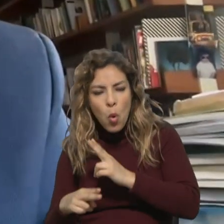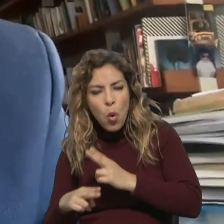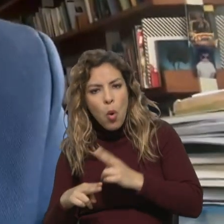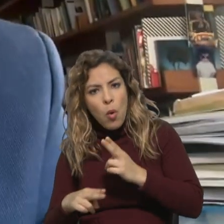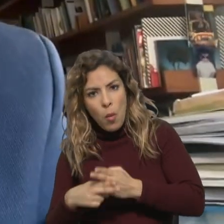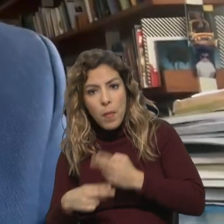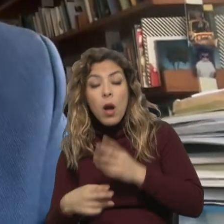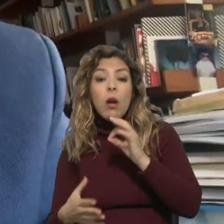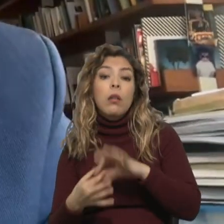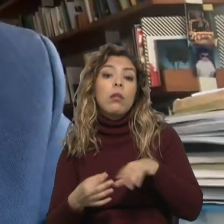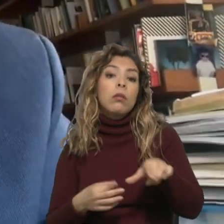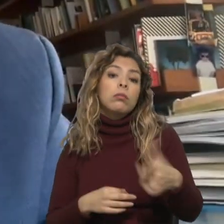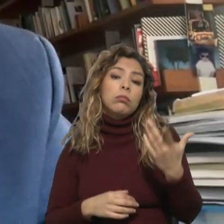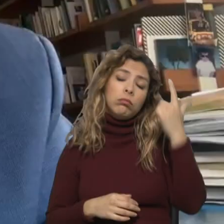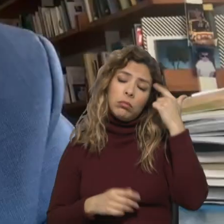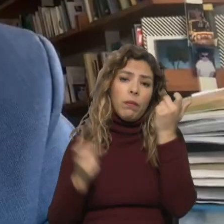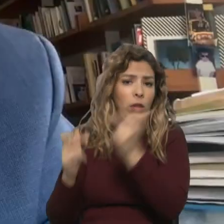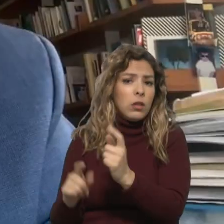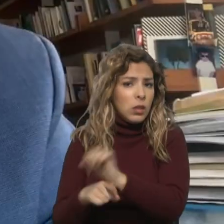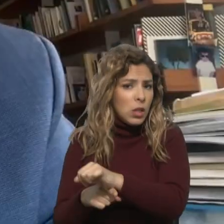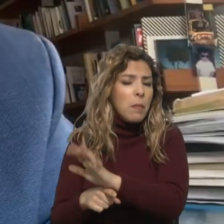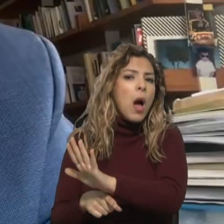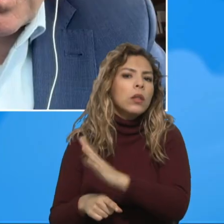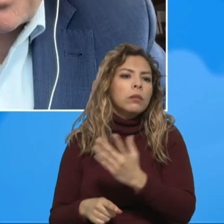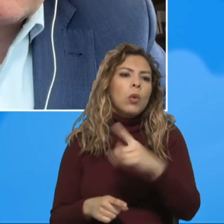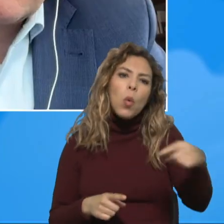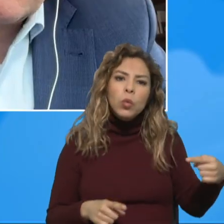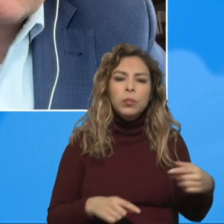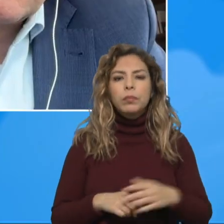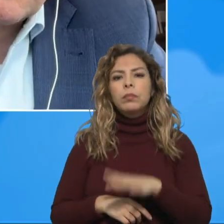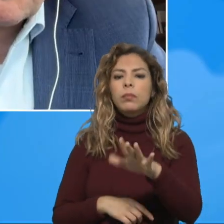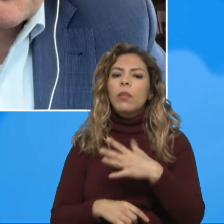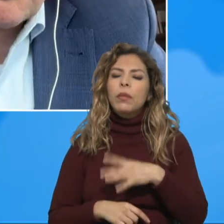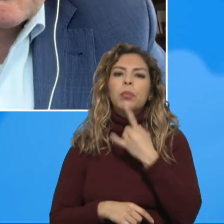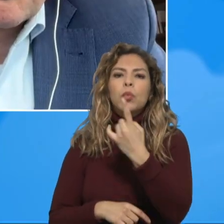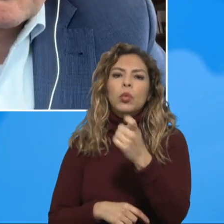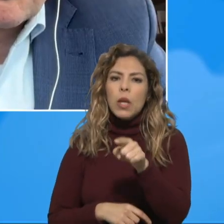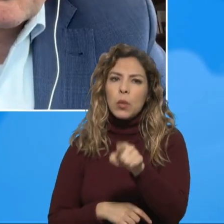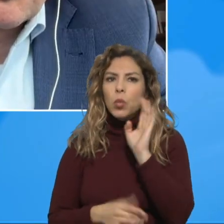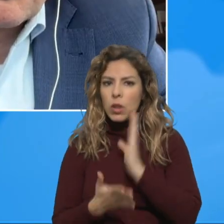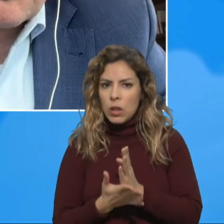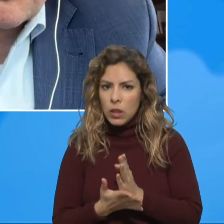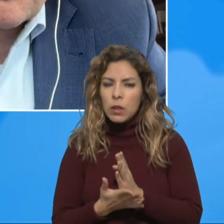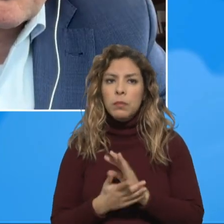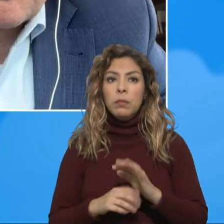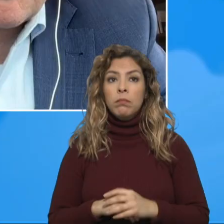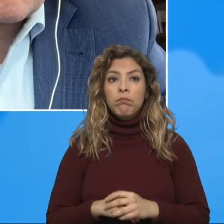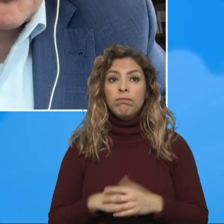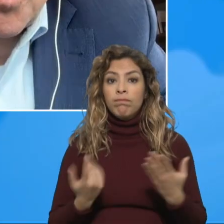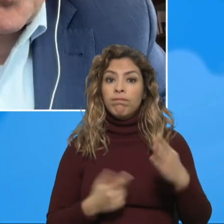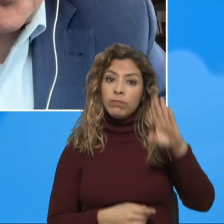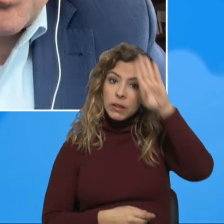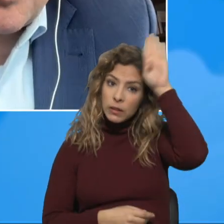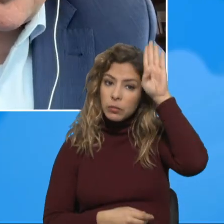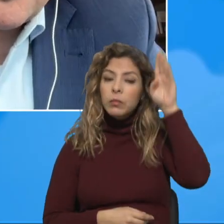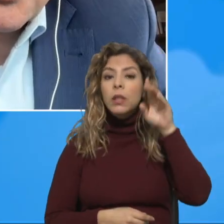prática para ficar, evidentemente. Mesmo a terminar, ainda pergunto sobre esta herança da